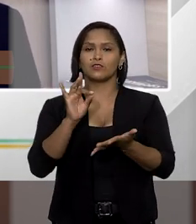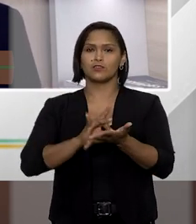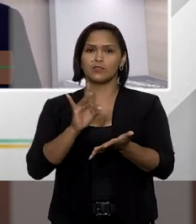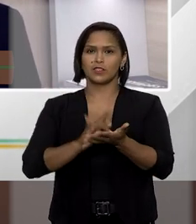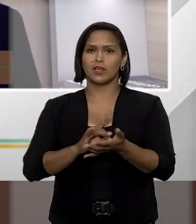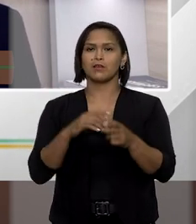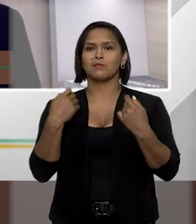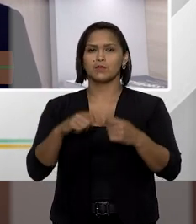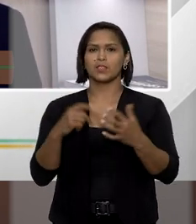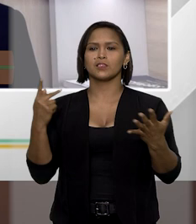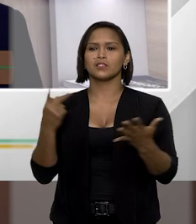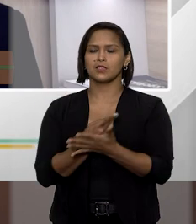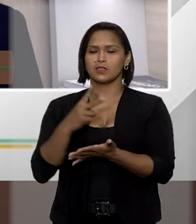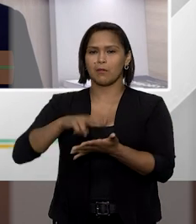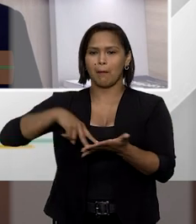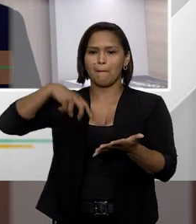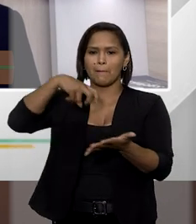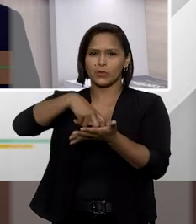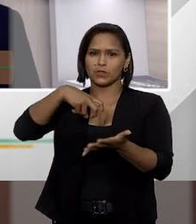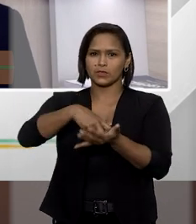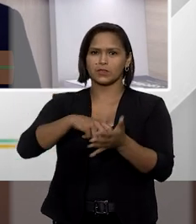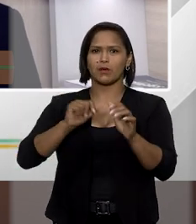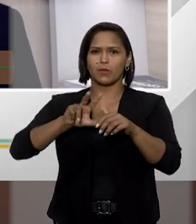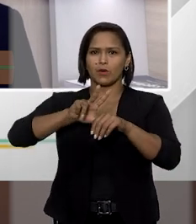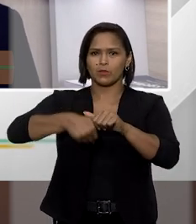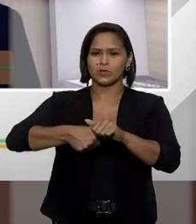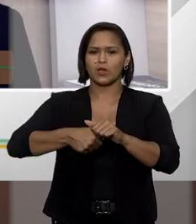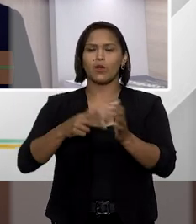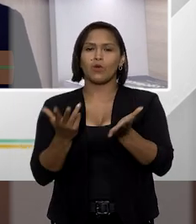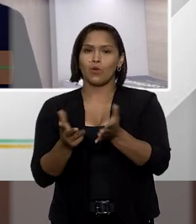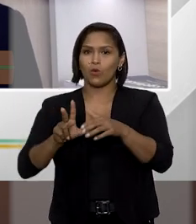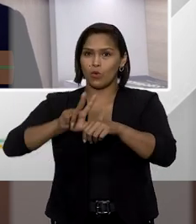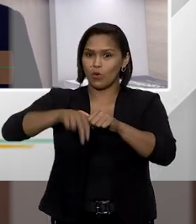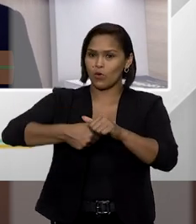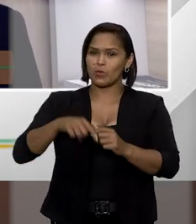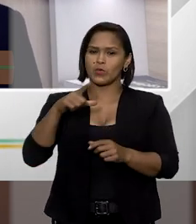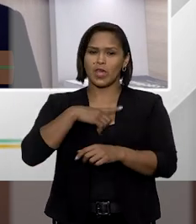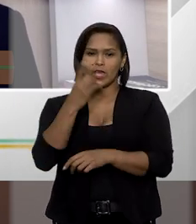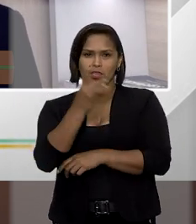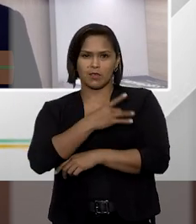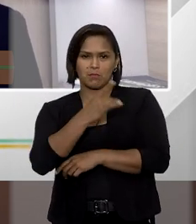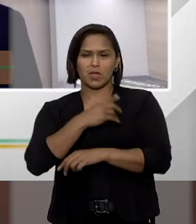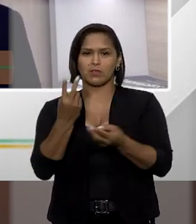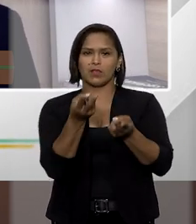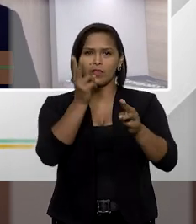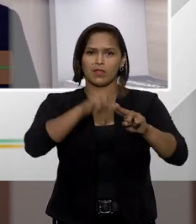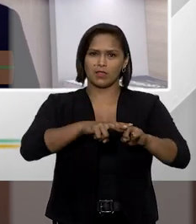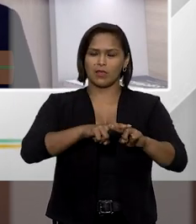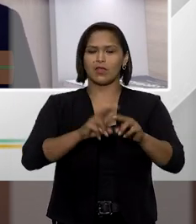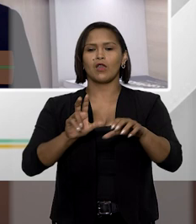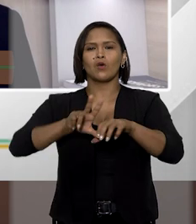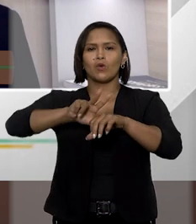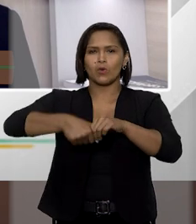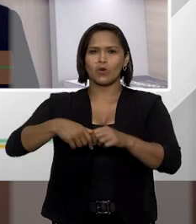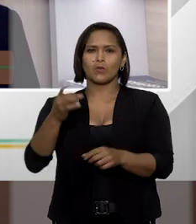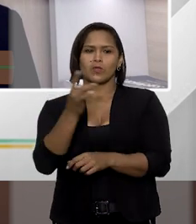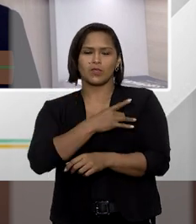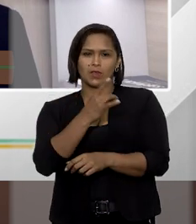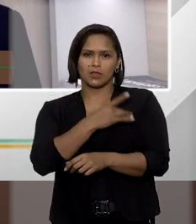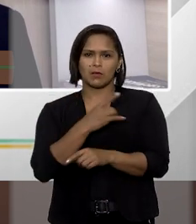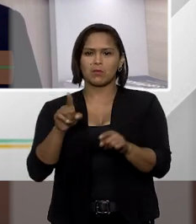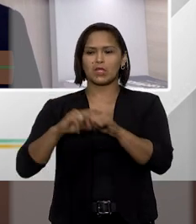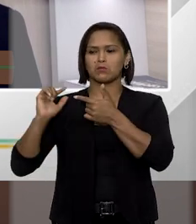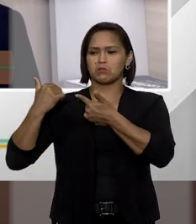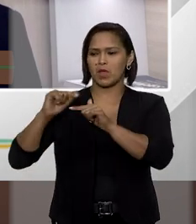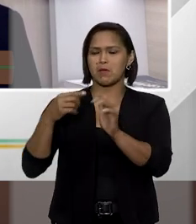fato, deve haver punição para a corrupção. O corrupto tem que ter medo da cadeia, o corrupto tem que ter medo de perder